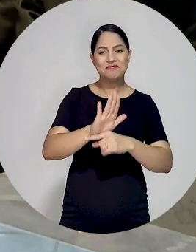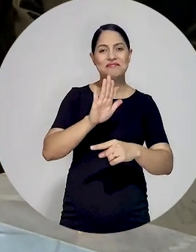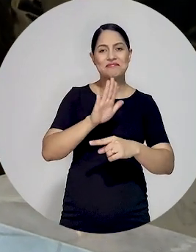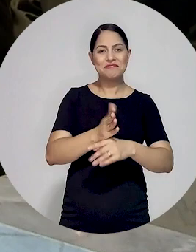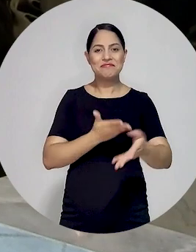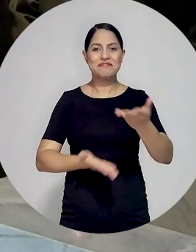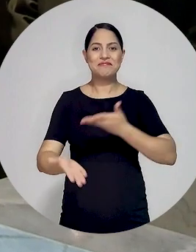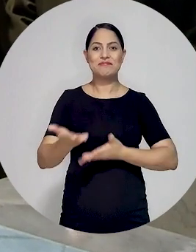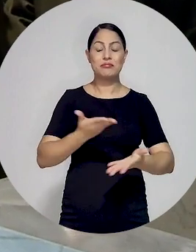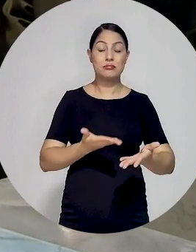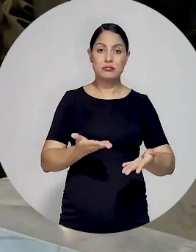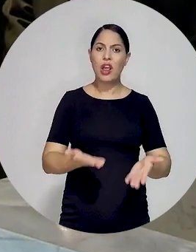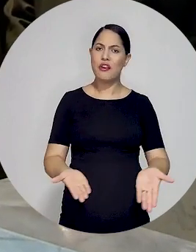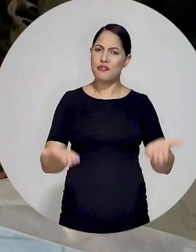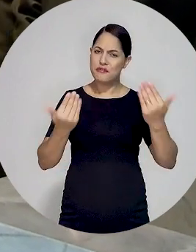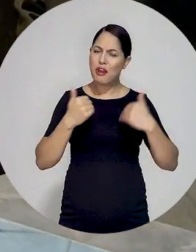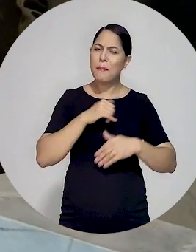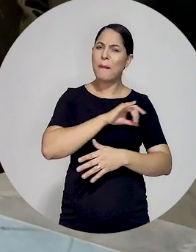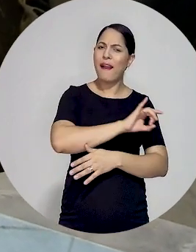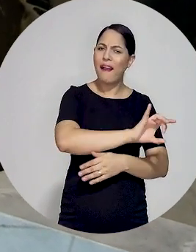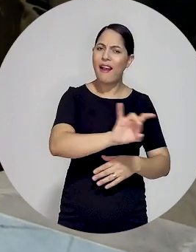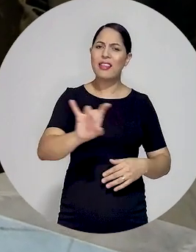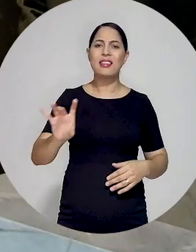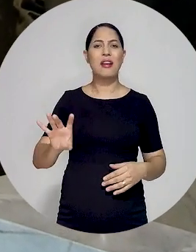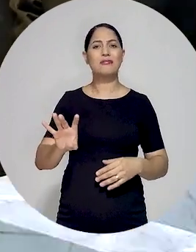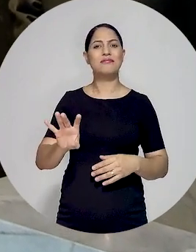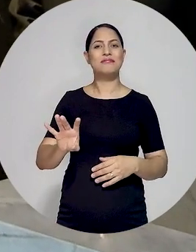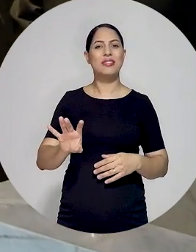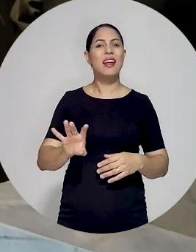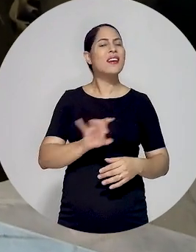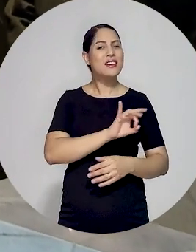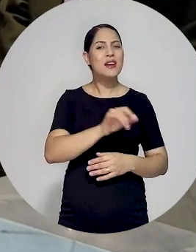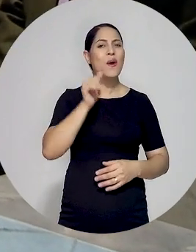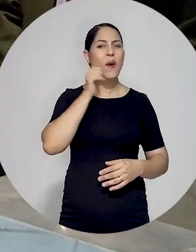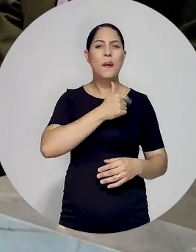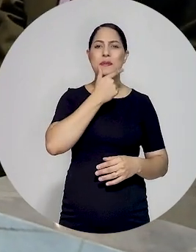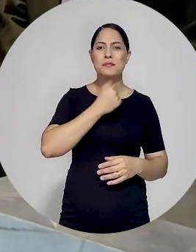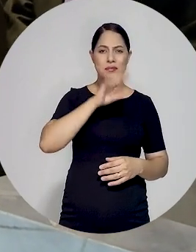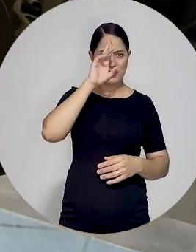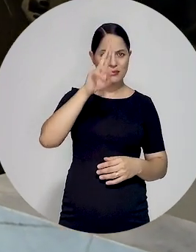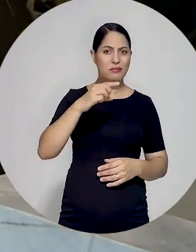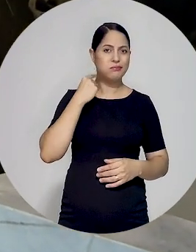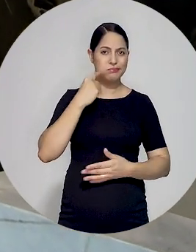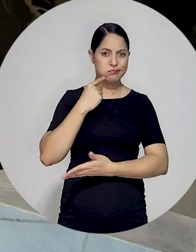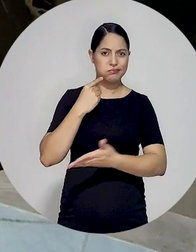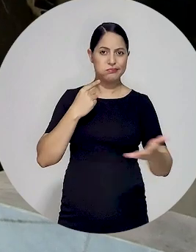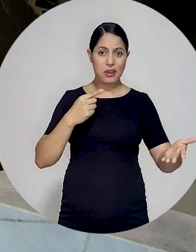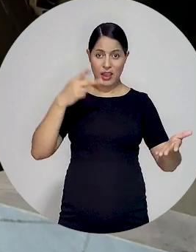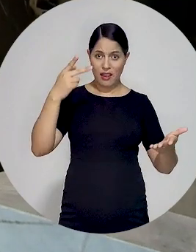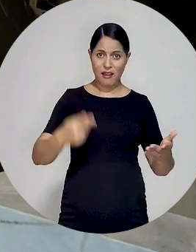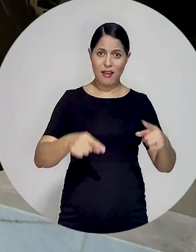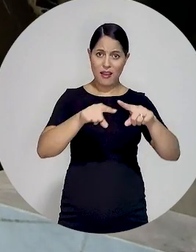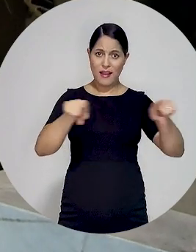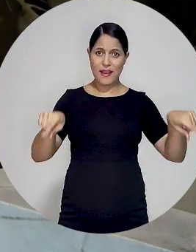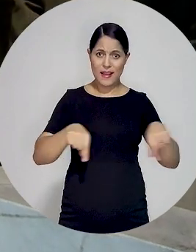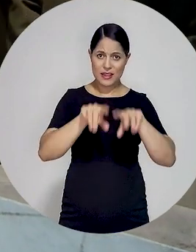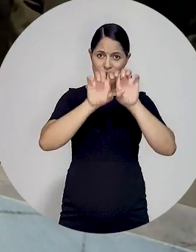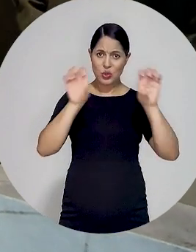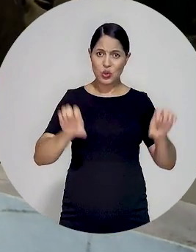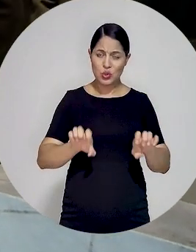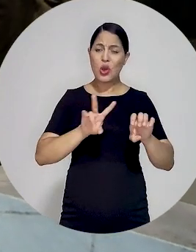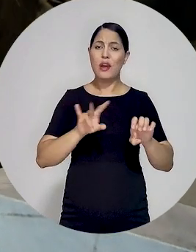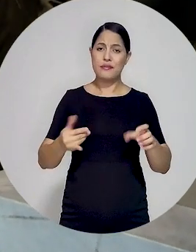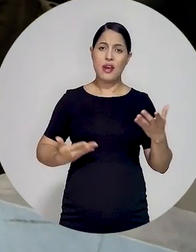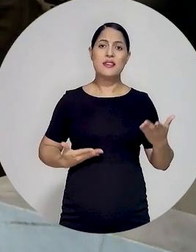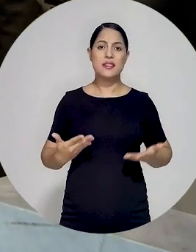importa. Então, fica entregue a advocacia brasileira pela mão de cada um de nós, cada um dos senhores, cada uma das senhoras, essa estrutura que